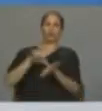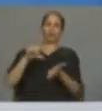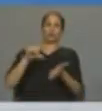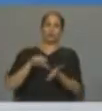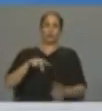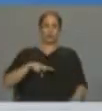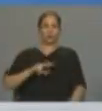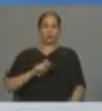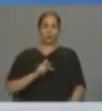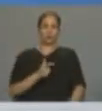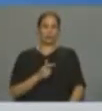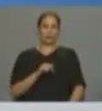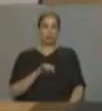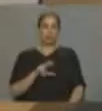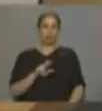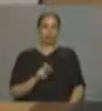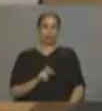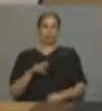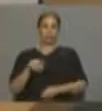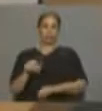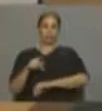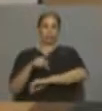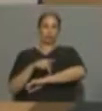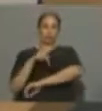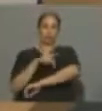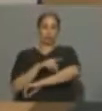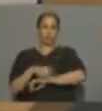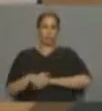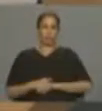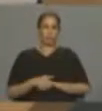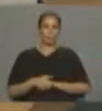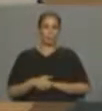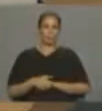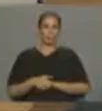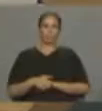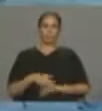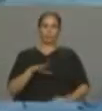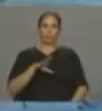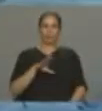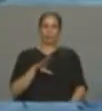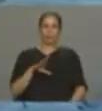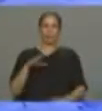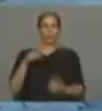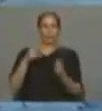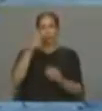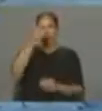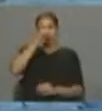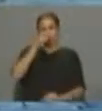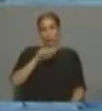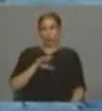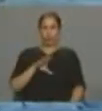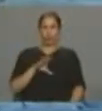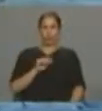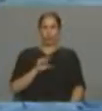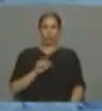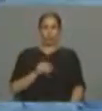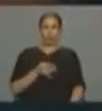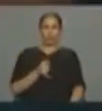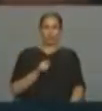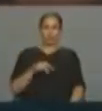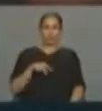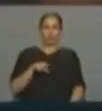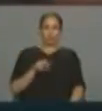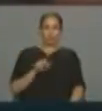ponta delgada como uma tela também escreveu em dez pesquisadas rio nos curtas suas possessões condições e projeções